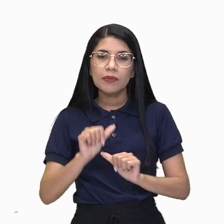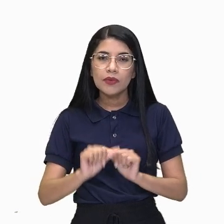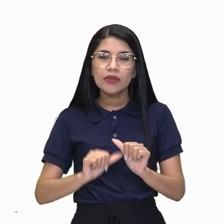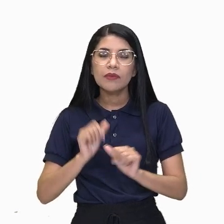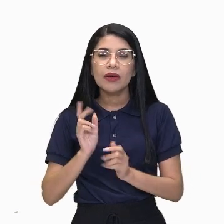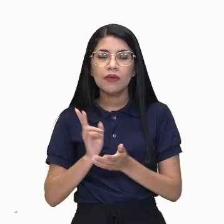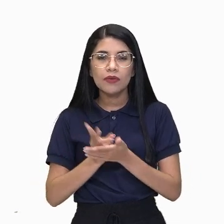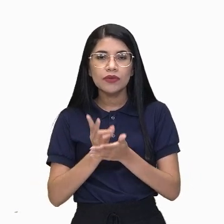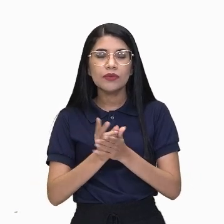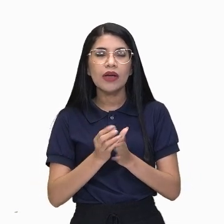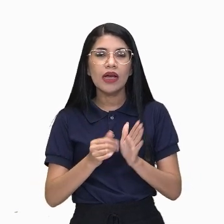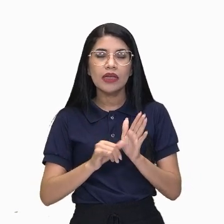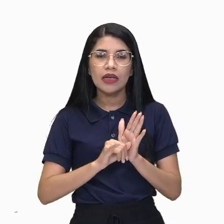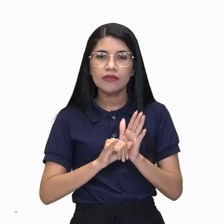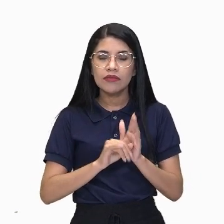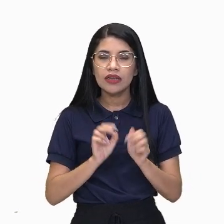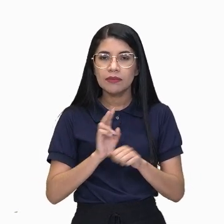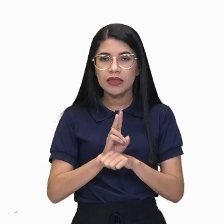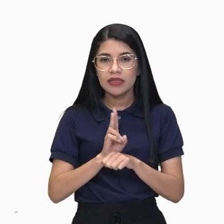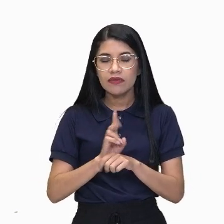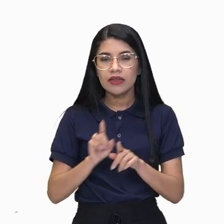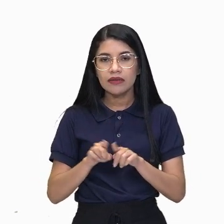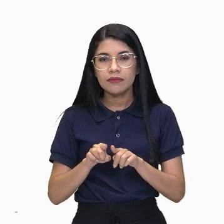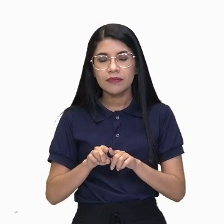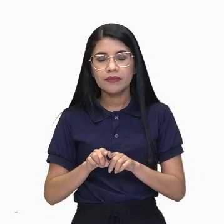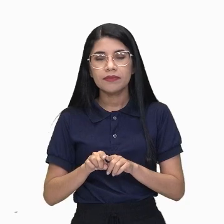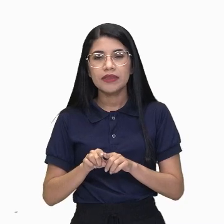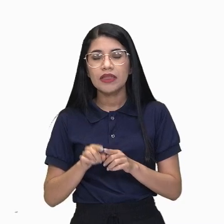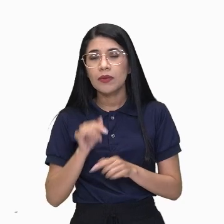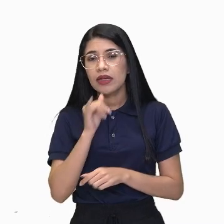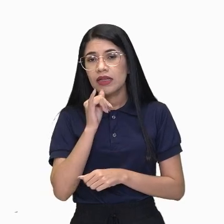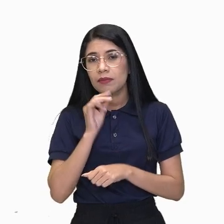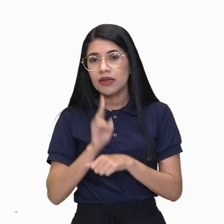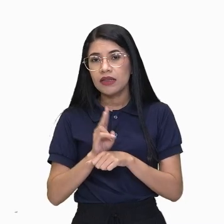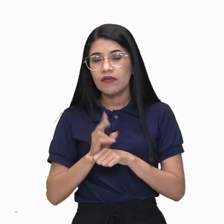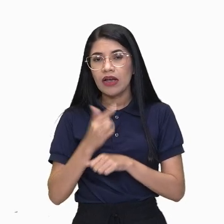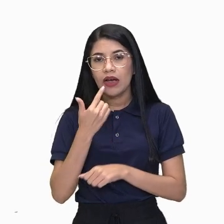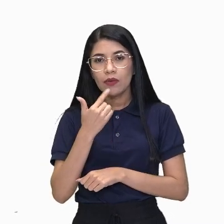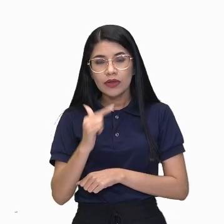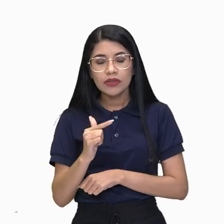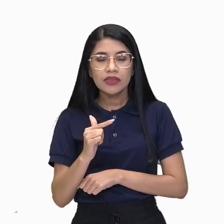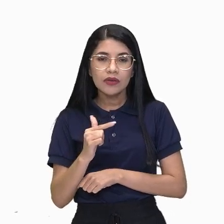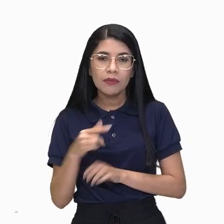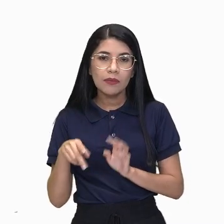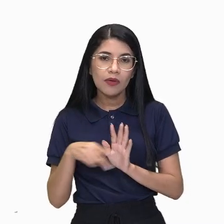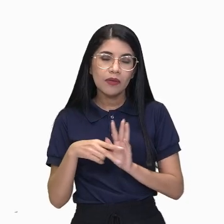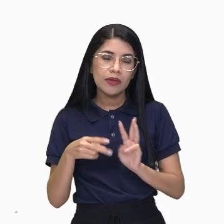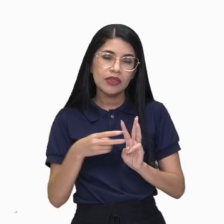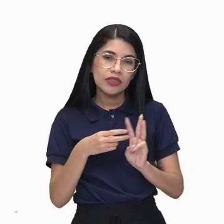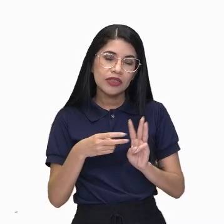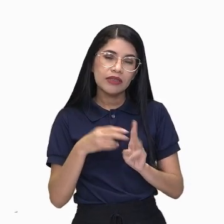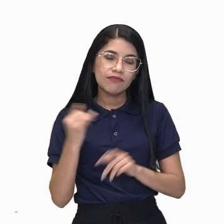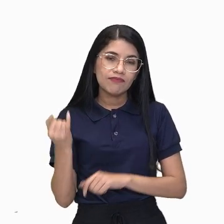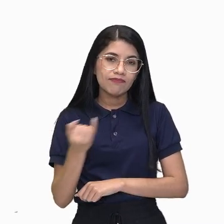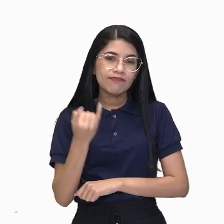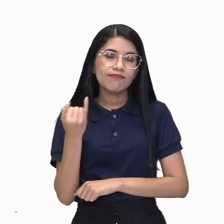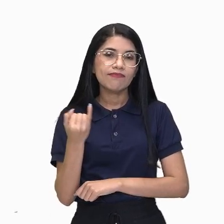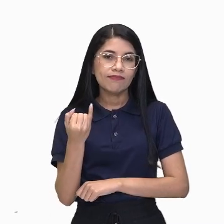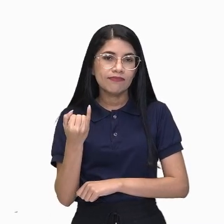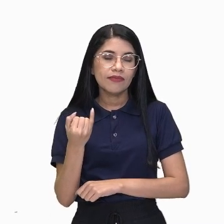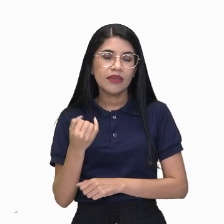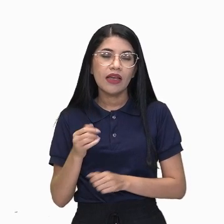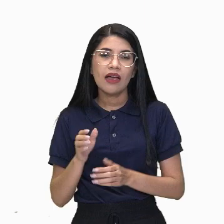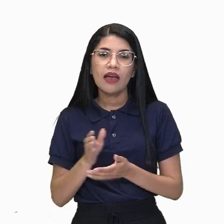identidade. Exatamente. Então essa preservação, por exemplo, da língua, das línguas indígenas, ela é importante. Muitas